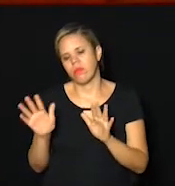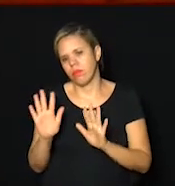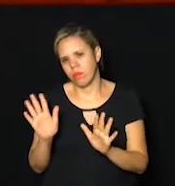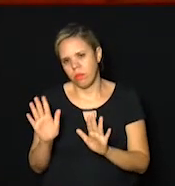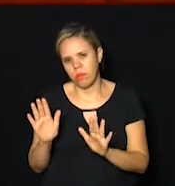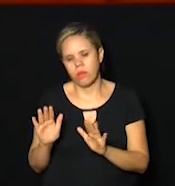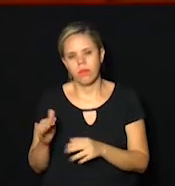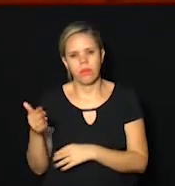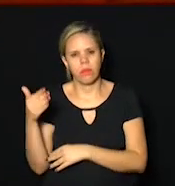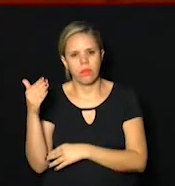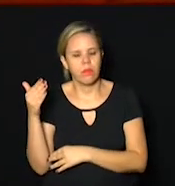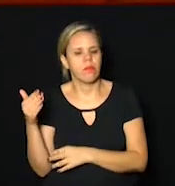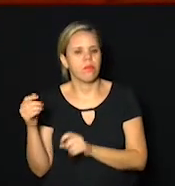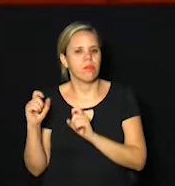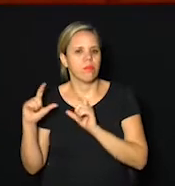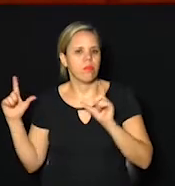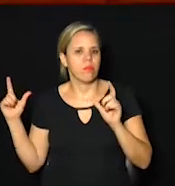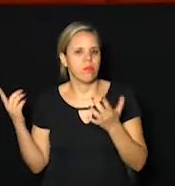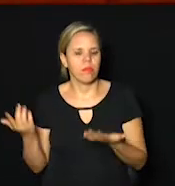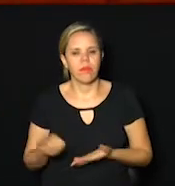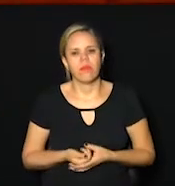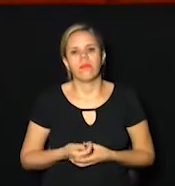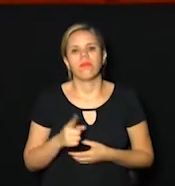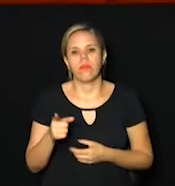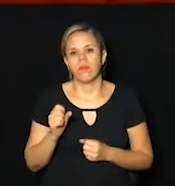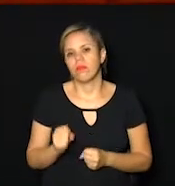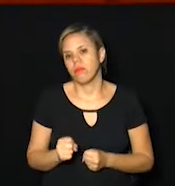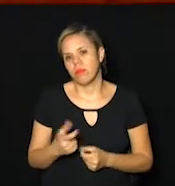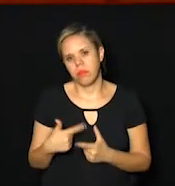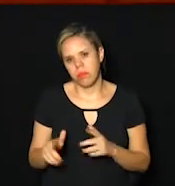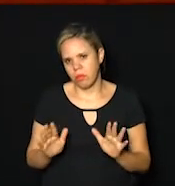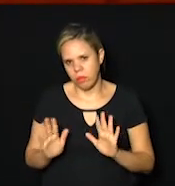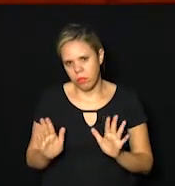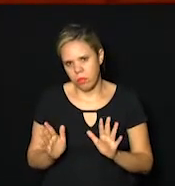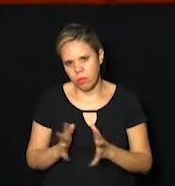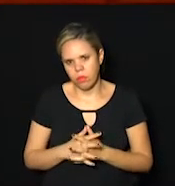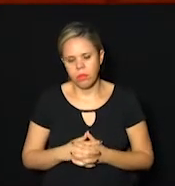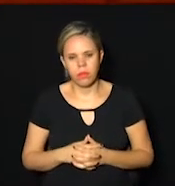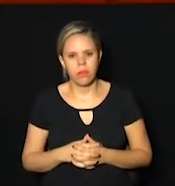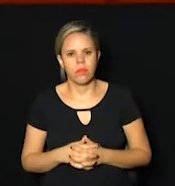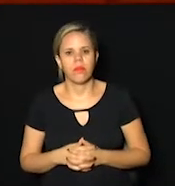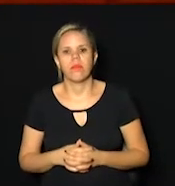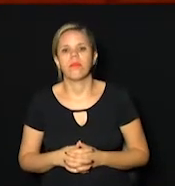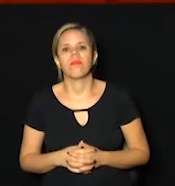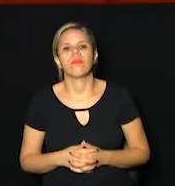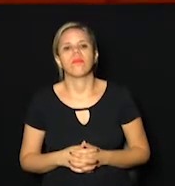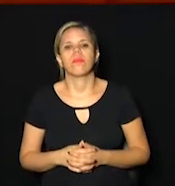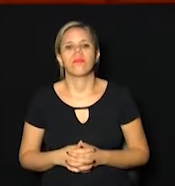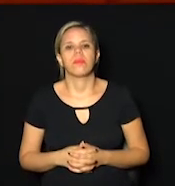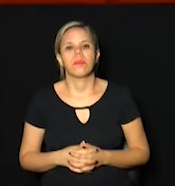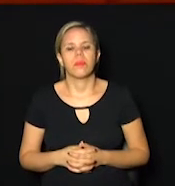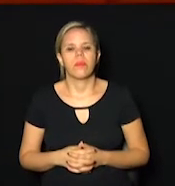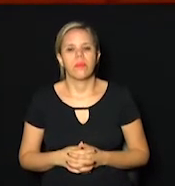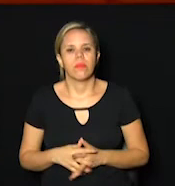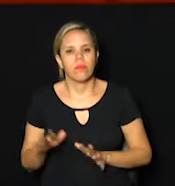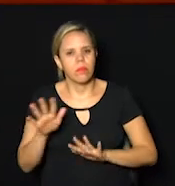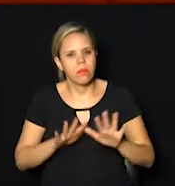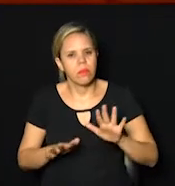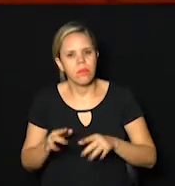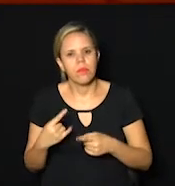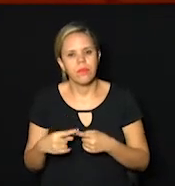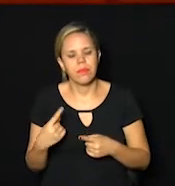bandeira, de brasão e tal. Isso pode, não tem problema, tá? Mas tomem cuidado